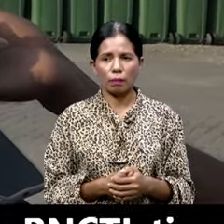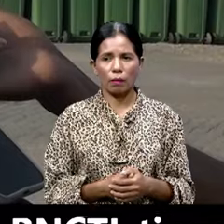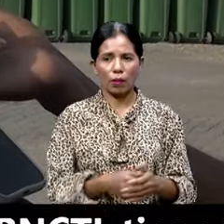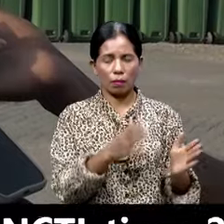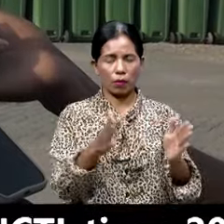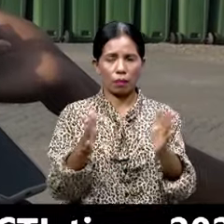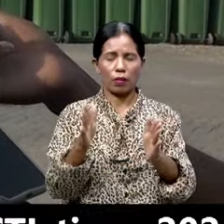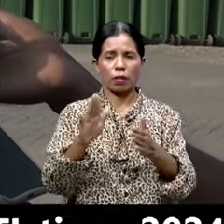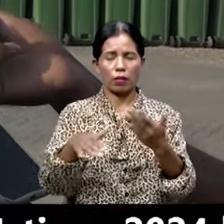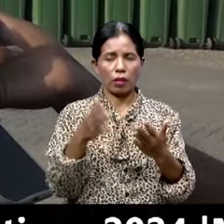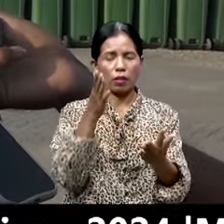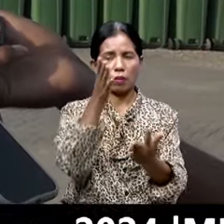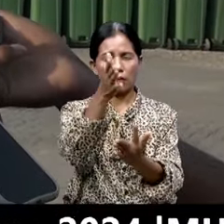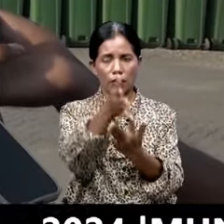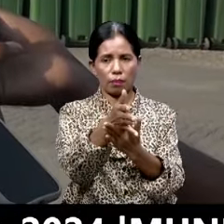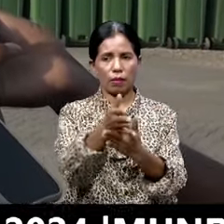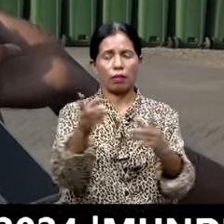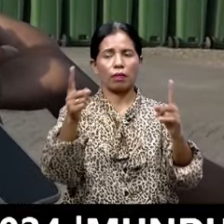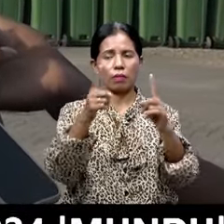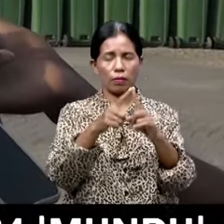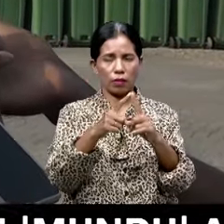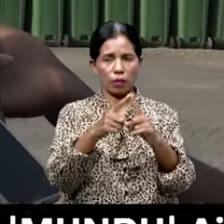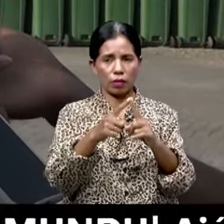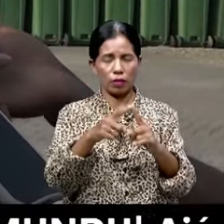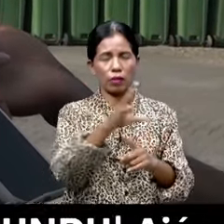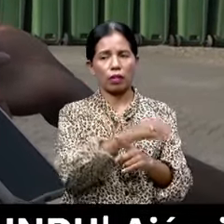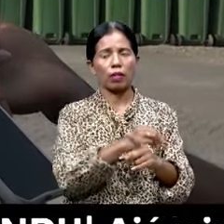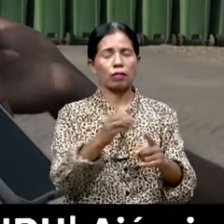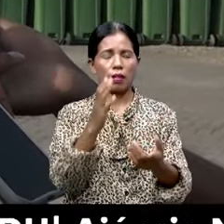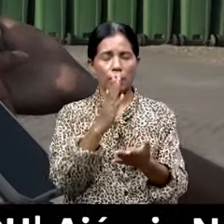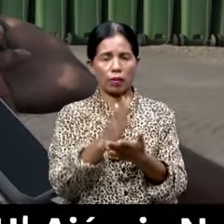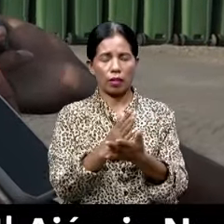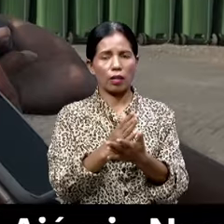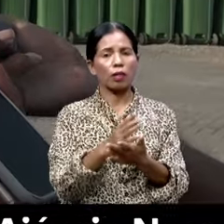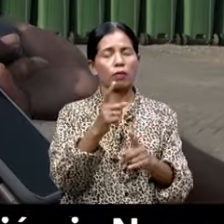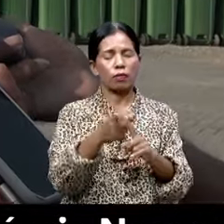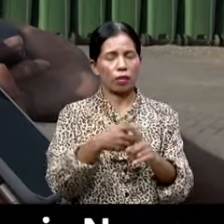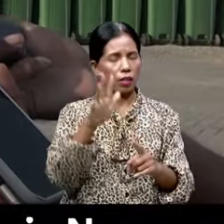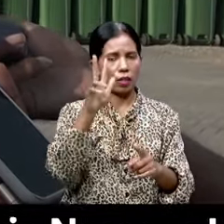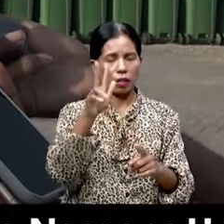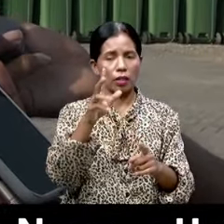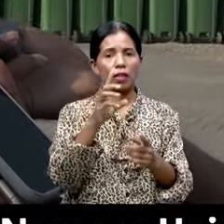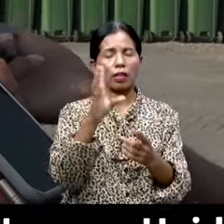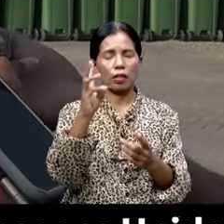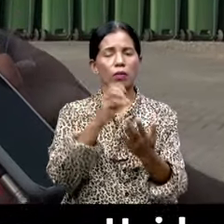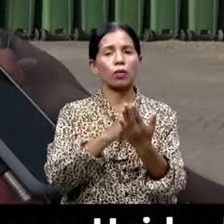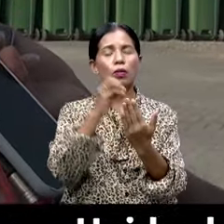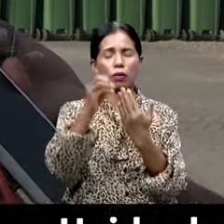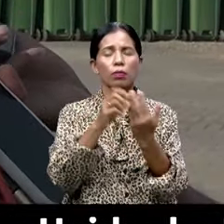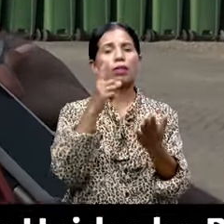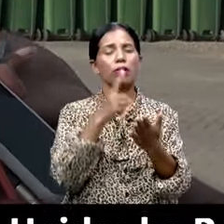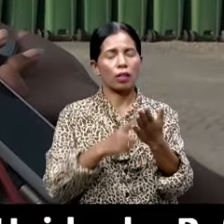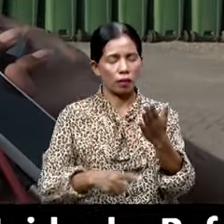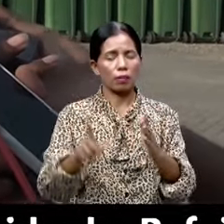pré-preparativo para a tutama para fase final, segundo a suspensão, em 6 meses, no seu futuro, né? Sai da maca a linha